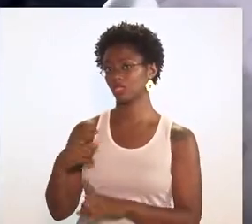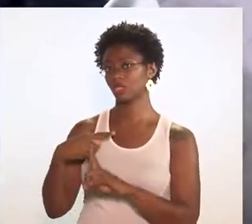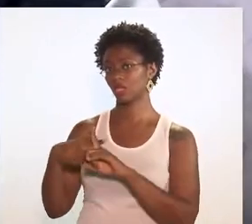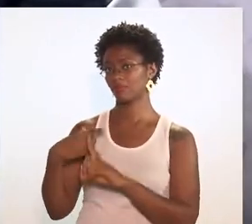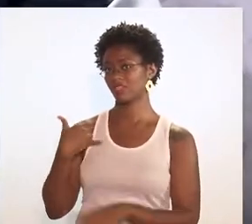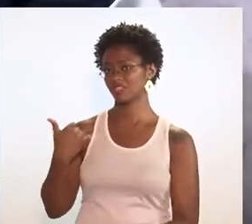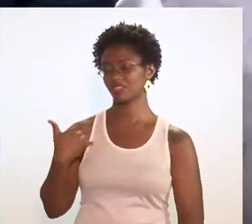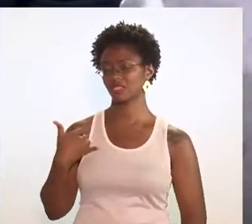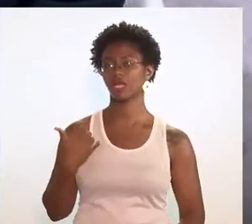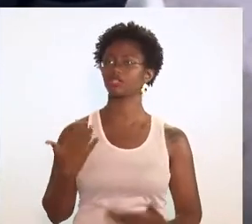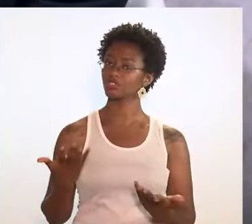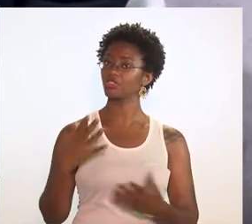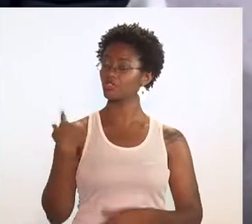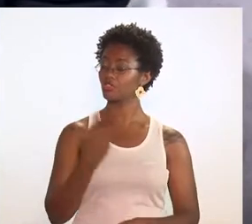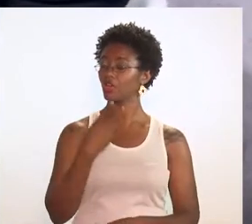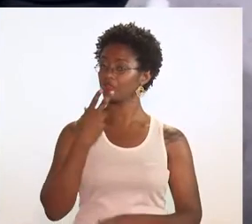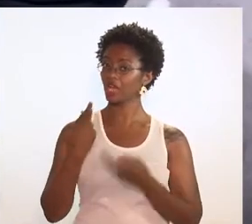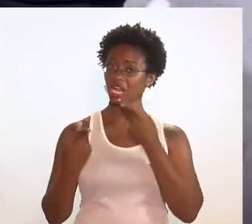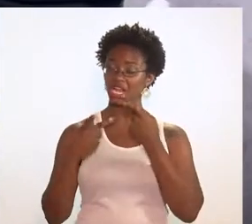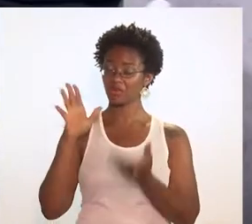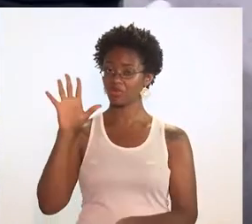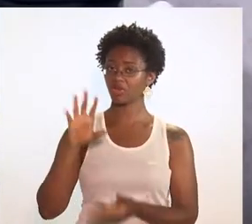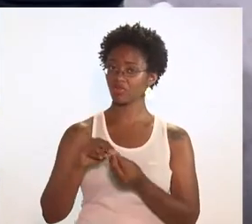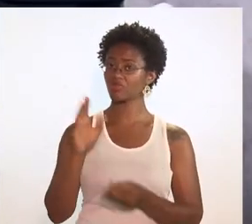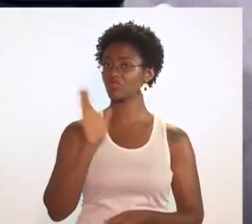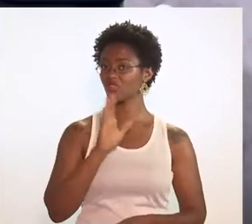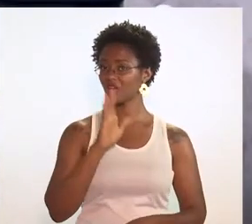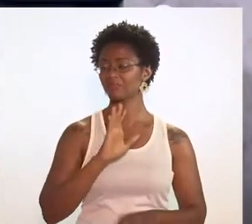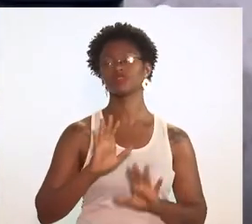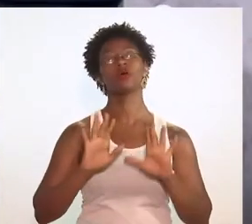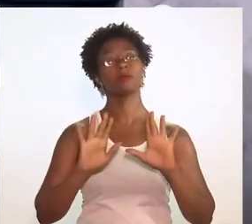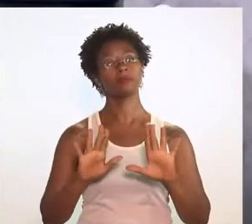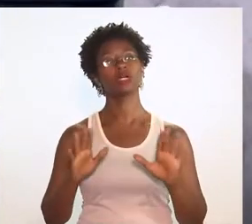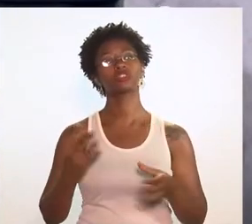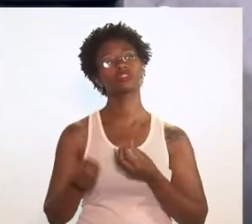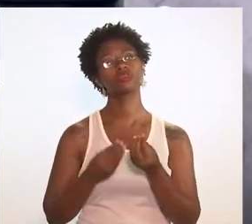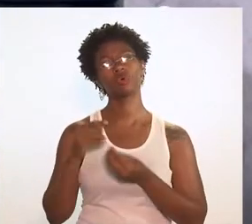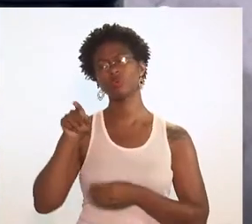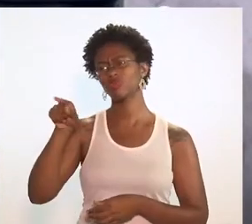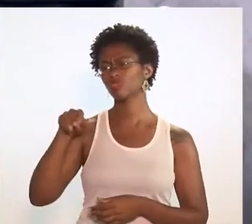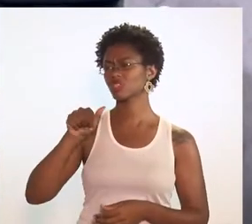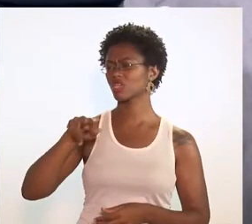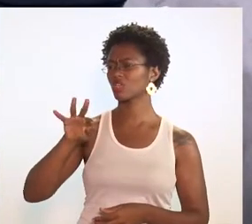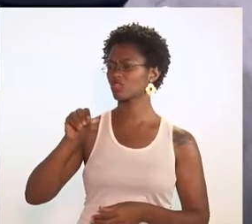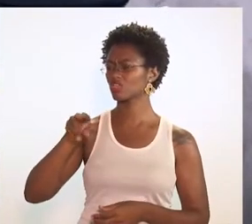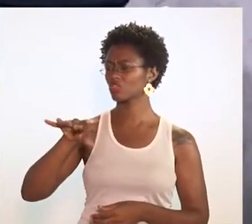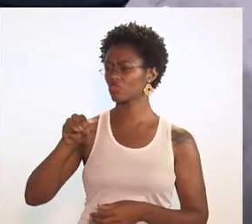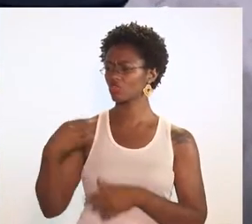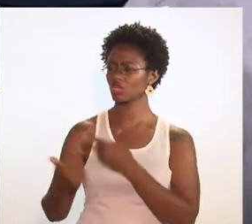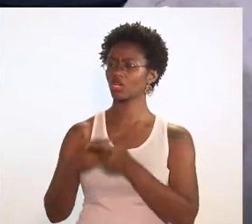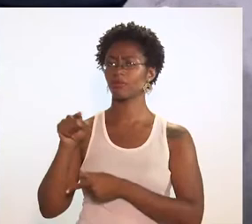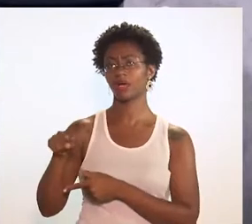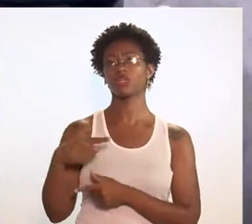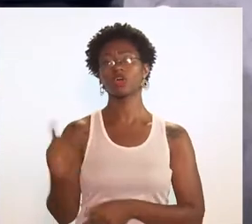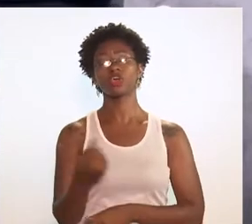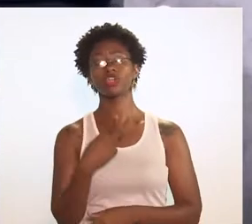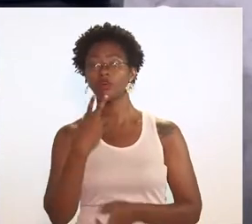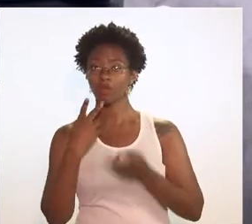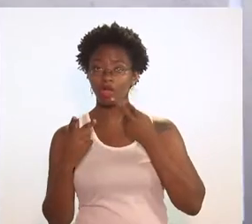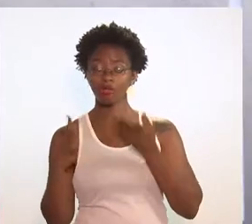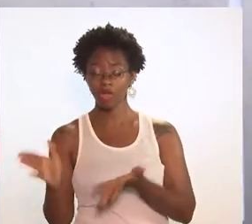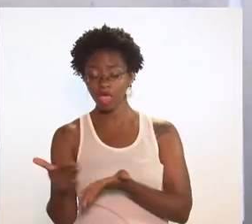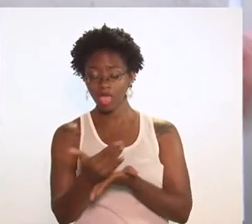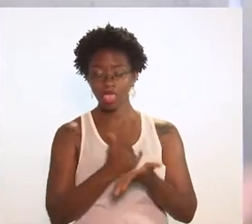falou um pouquinho rapidamente no bloco anterior, né, Antônio? Como é que tem sido esse trabalho? Você falou muito do levantamento